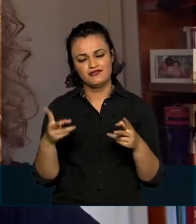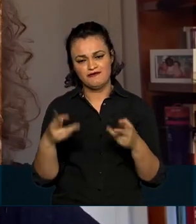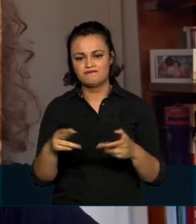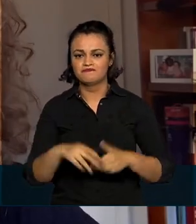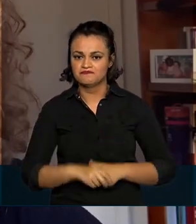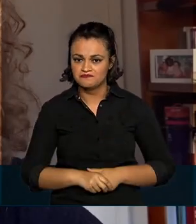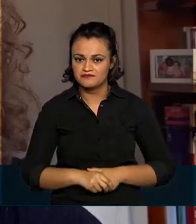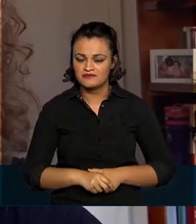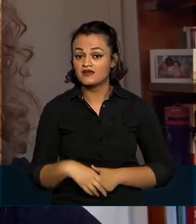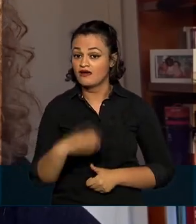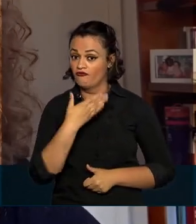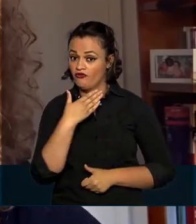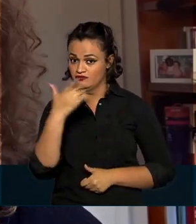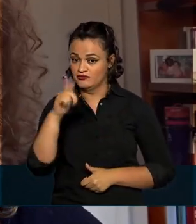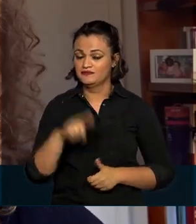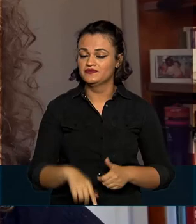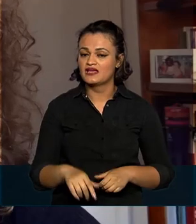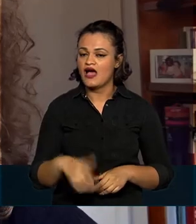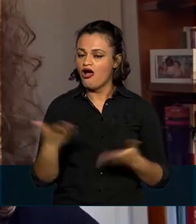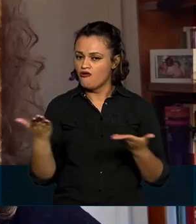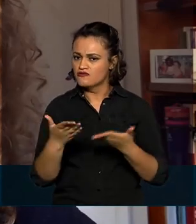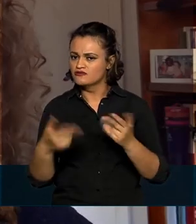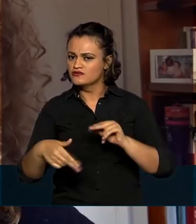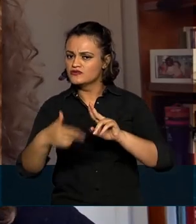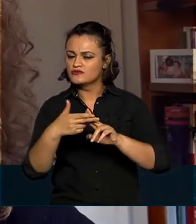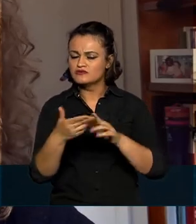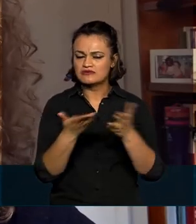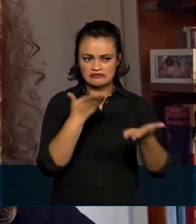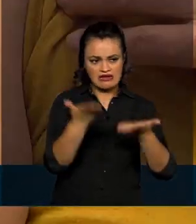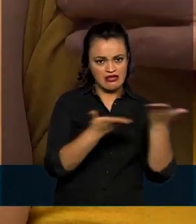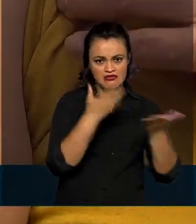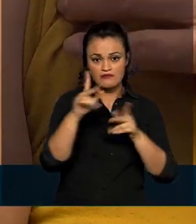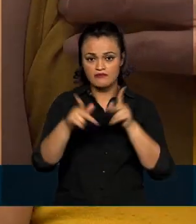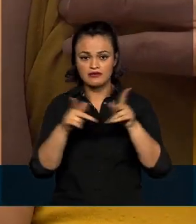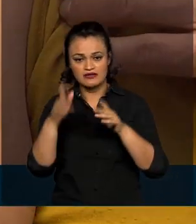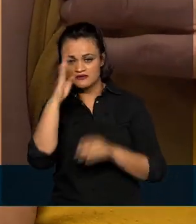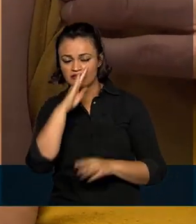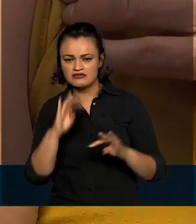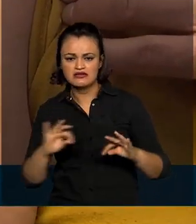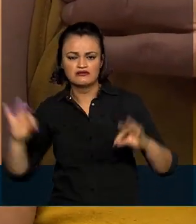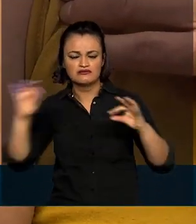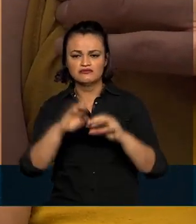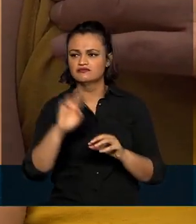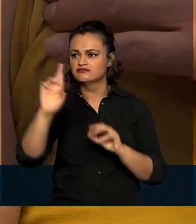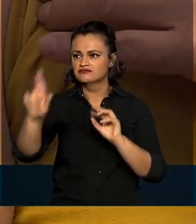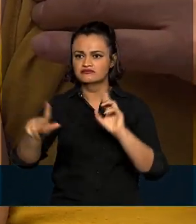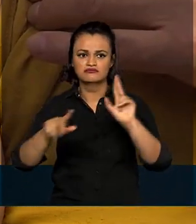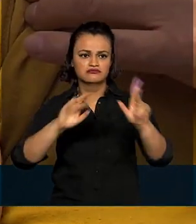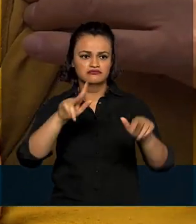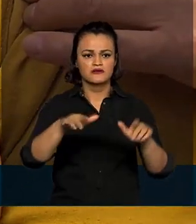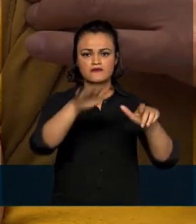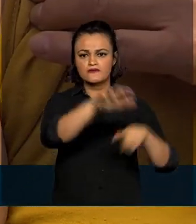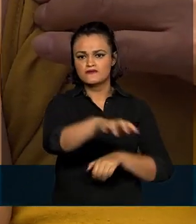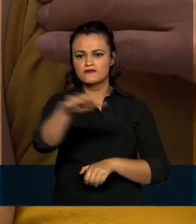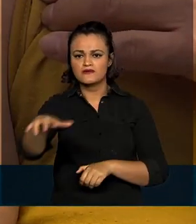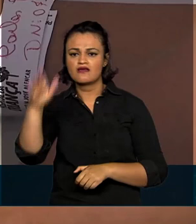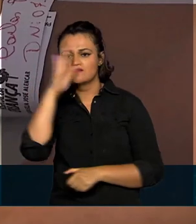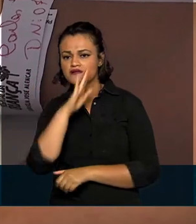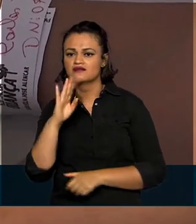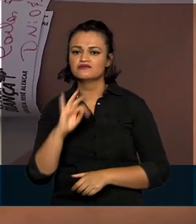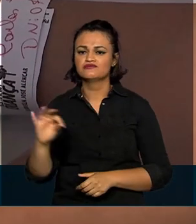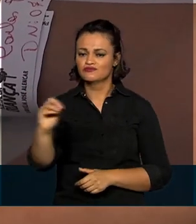sistema hoje que atende a toda a população brasileira, nos mais diversos pontos do país, e